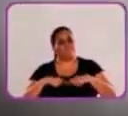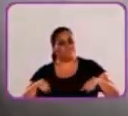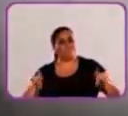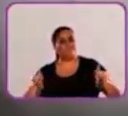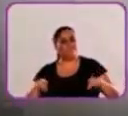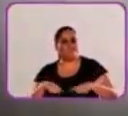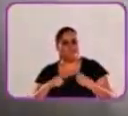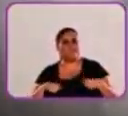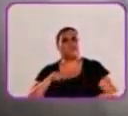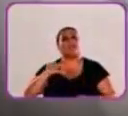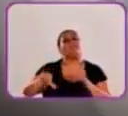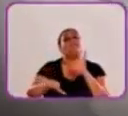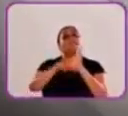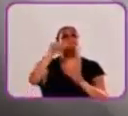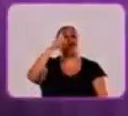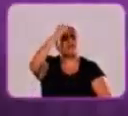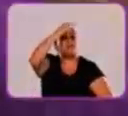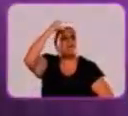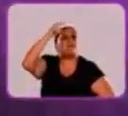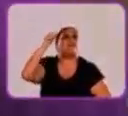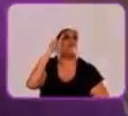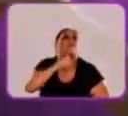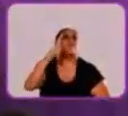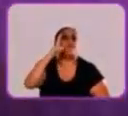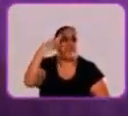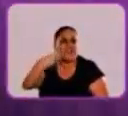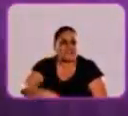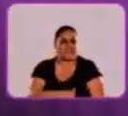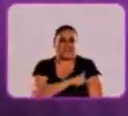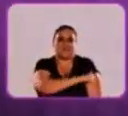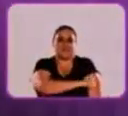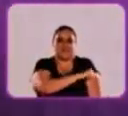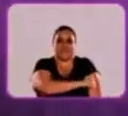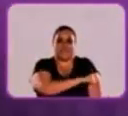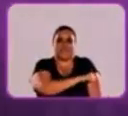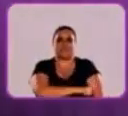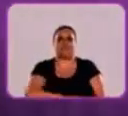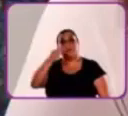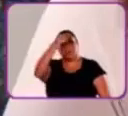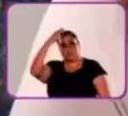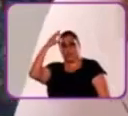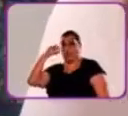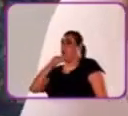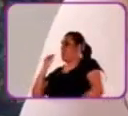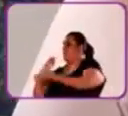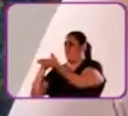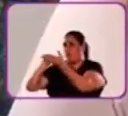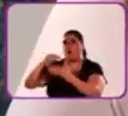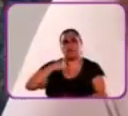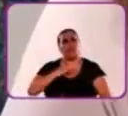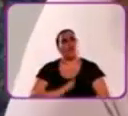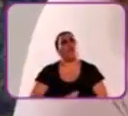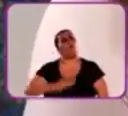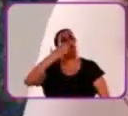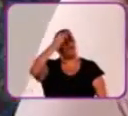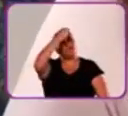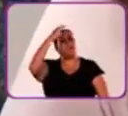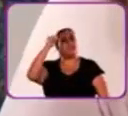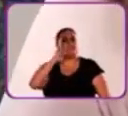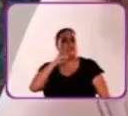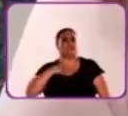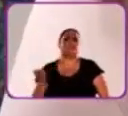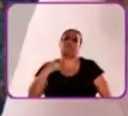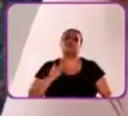65. Primeira mulher prefeita do Rio de Janeiro. O que os prefeitos não fizeram, uma prefeita